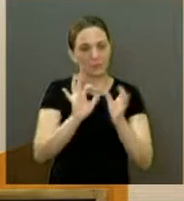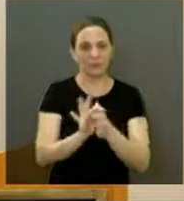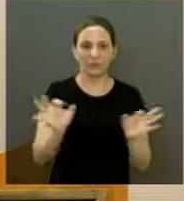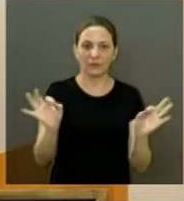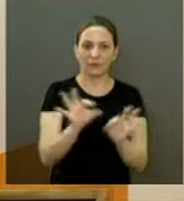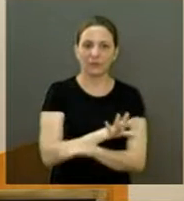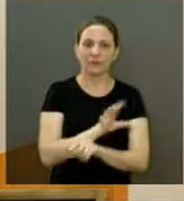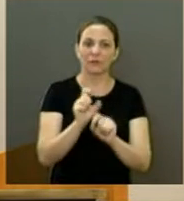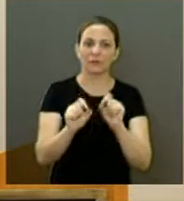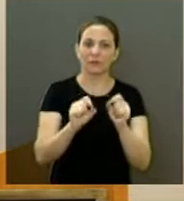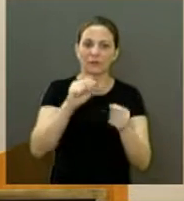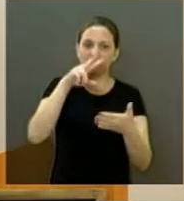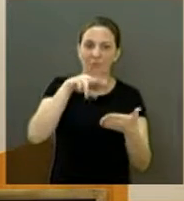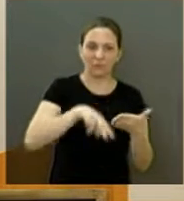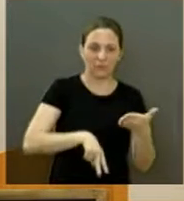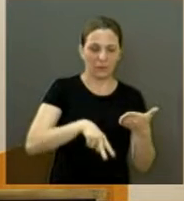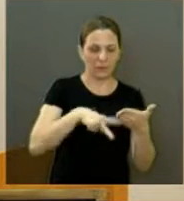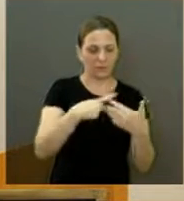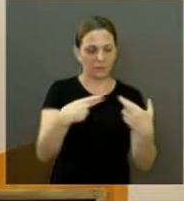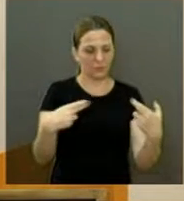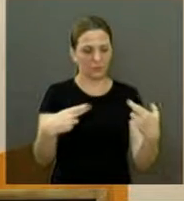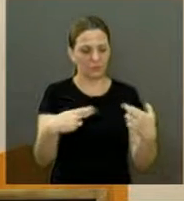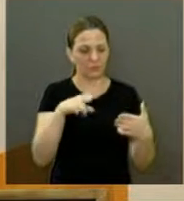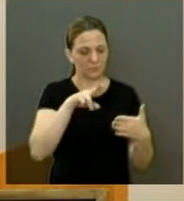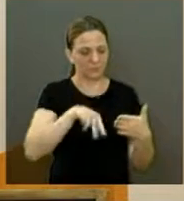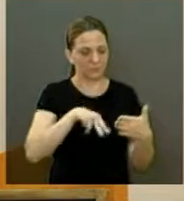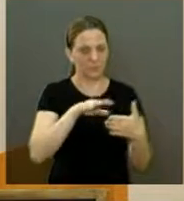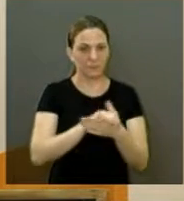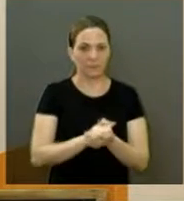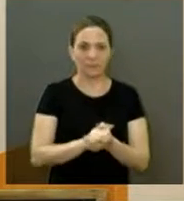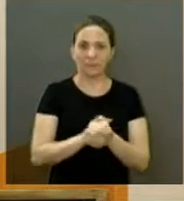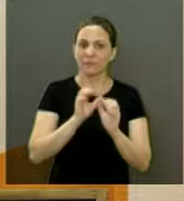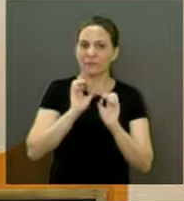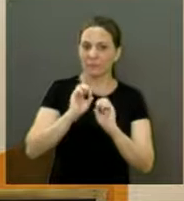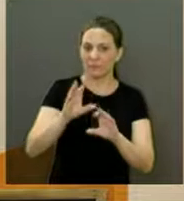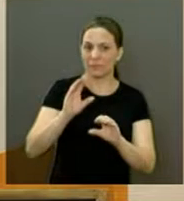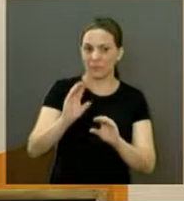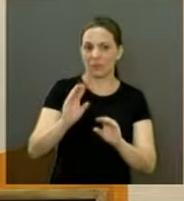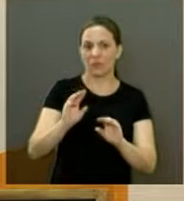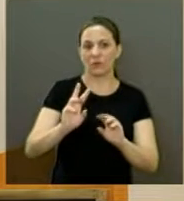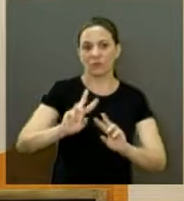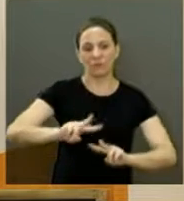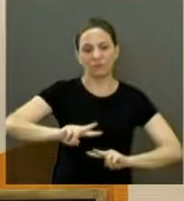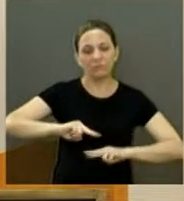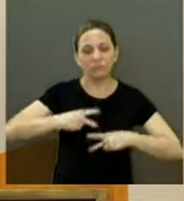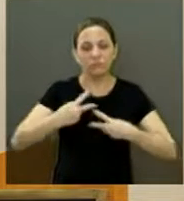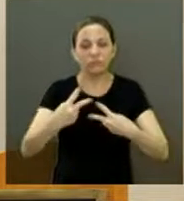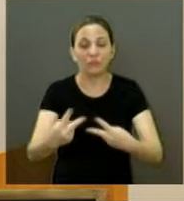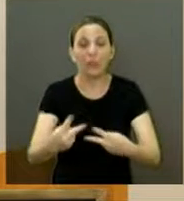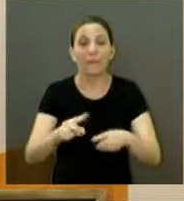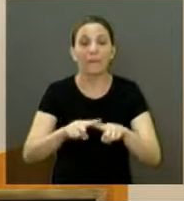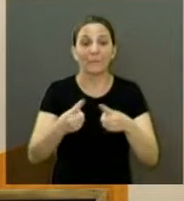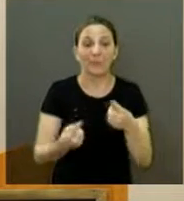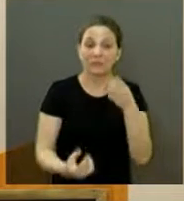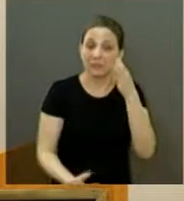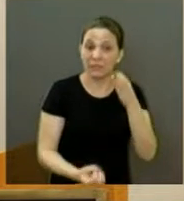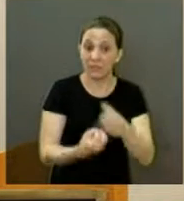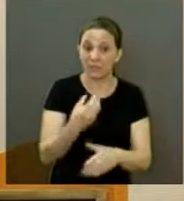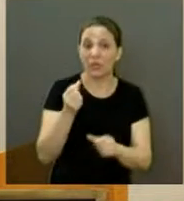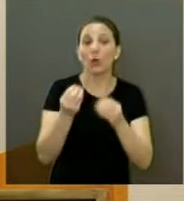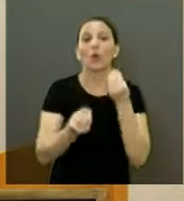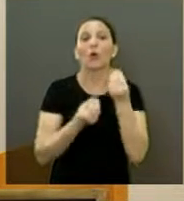vou ler uma palavra que ensinar não é transferir conhecimento mas criar as